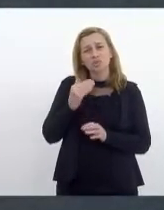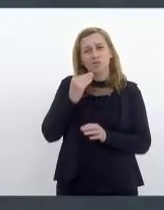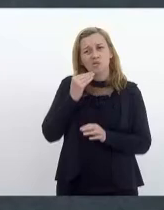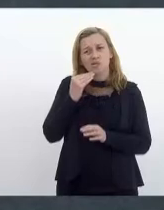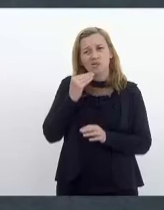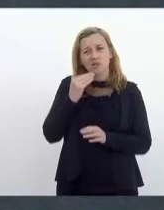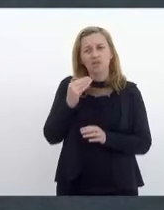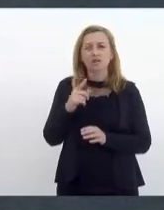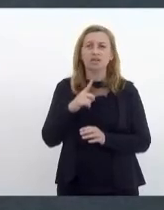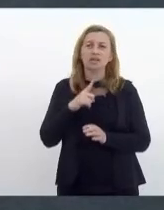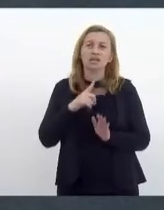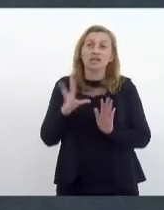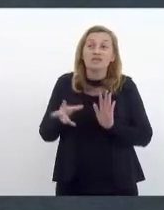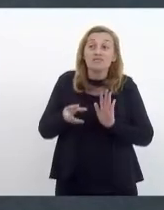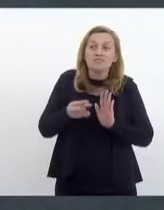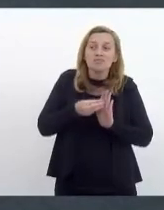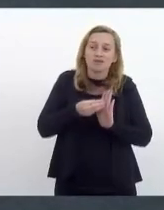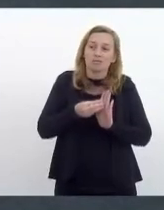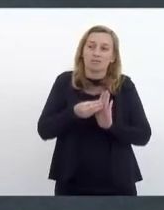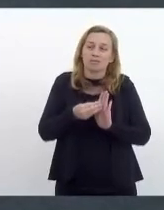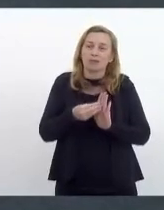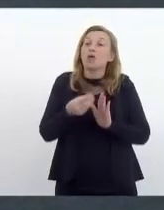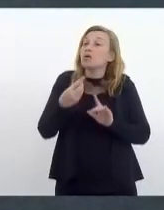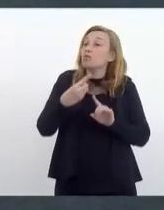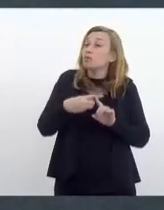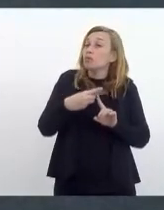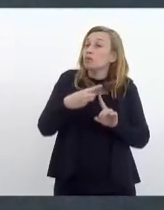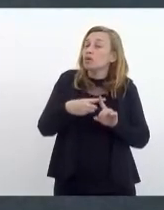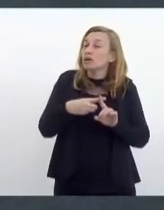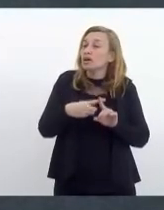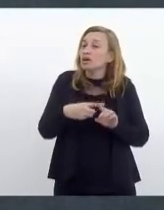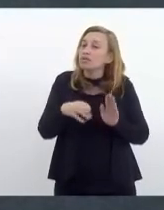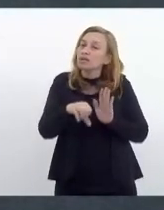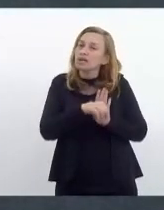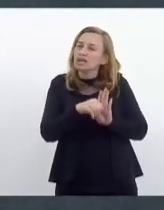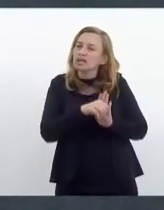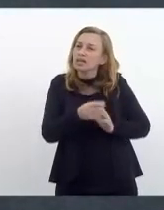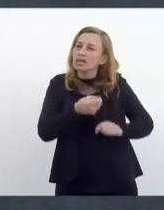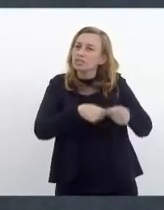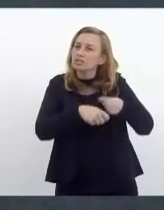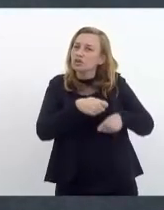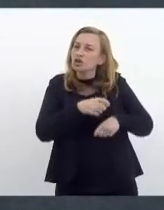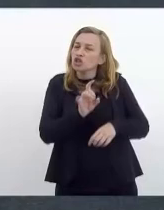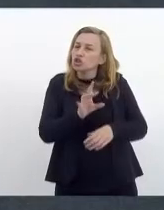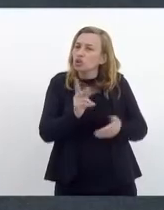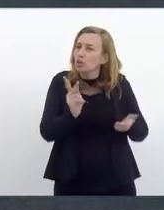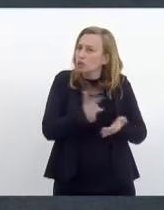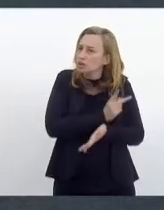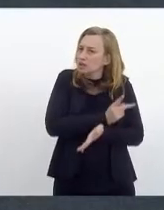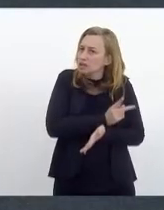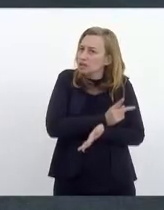ementa. Porque a penalidade administrativa, ela só pode ocorrer